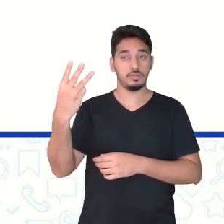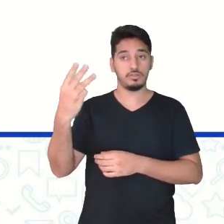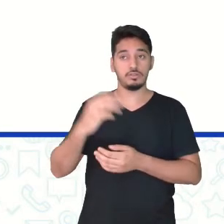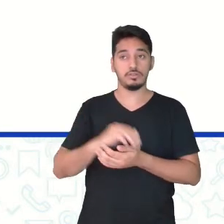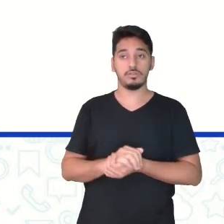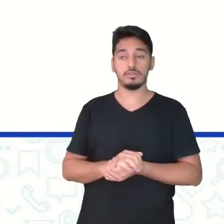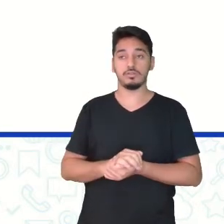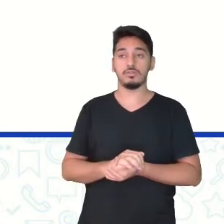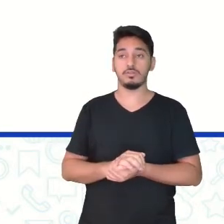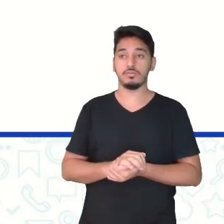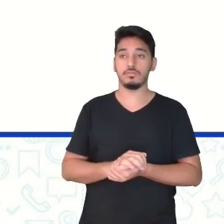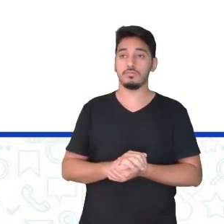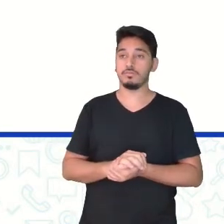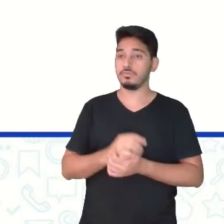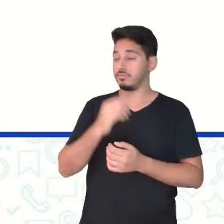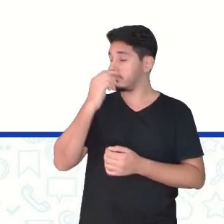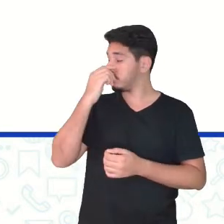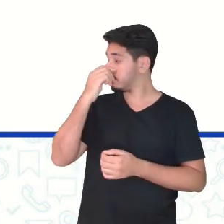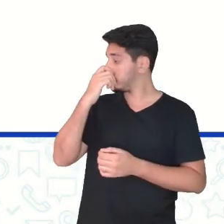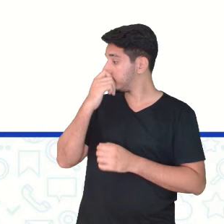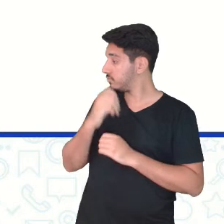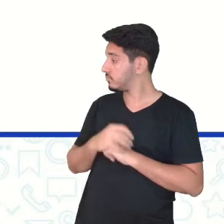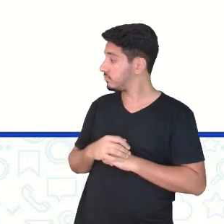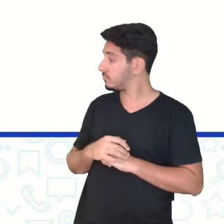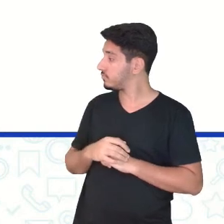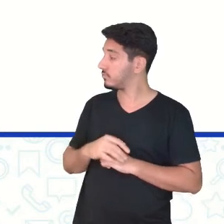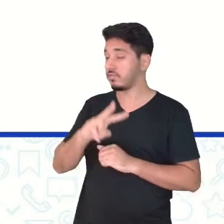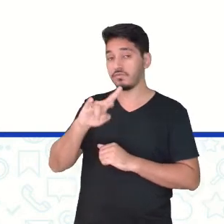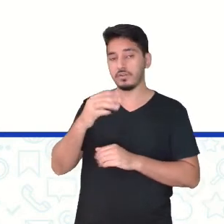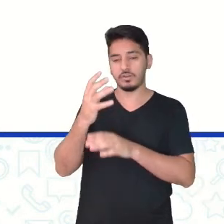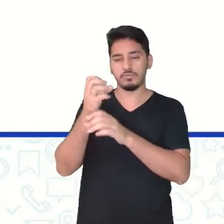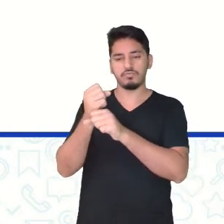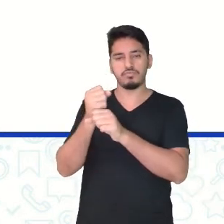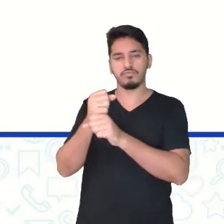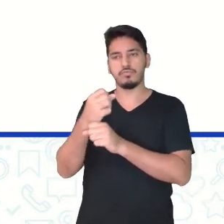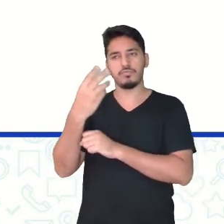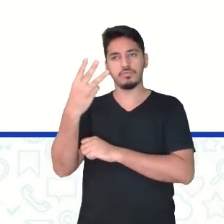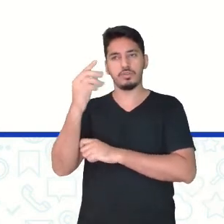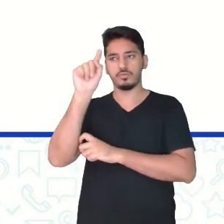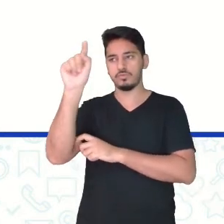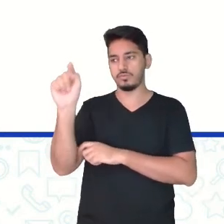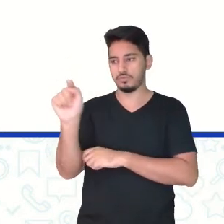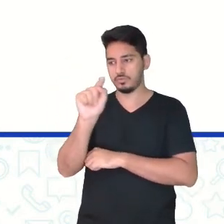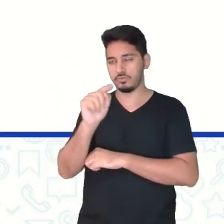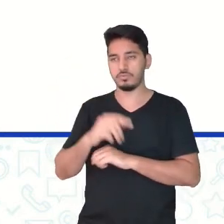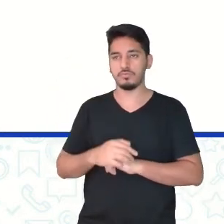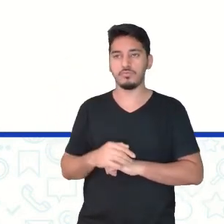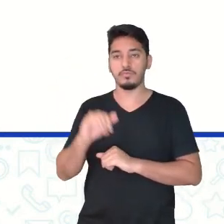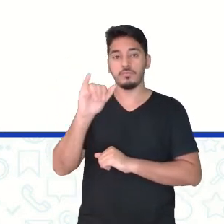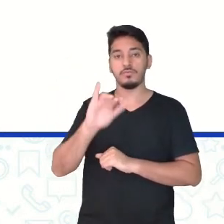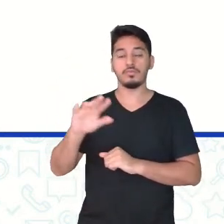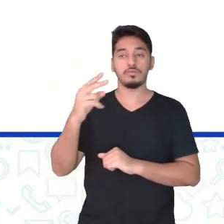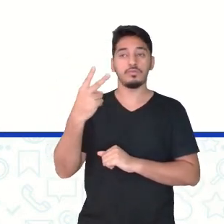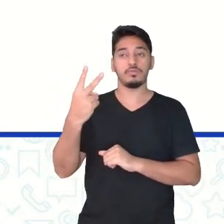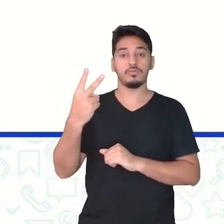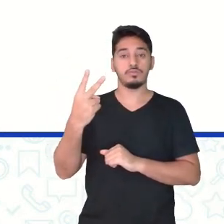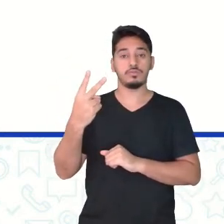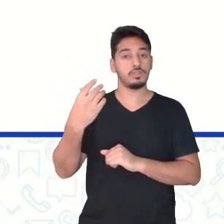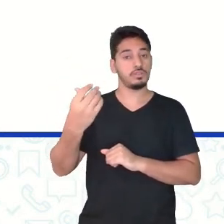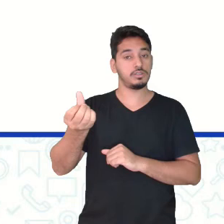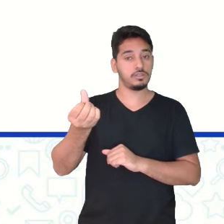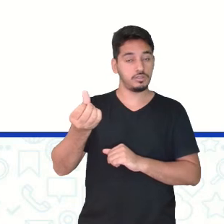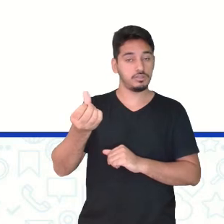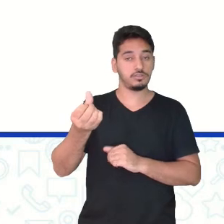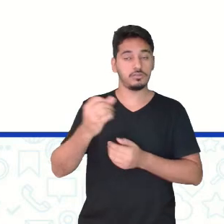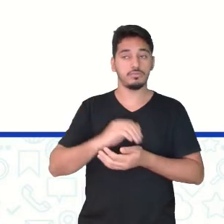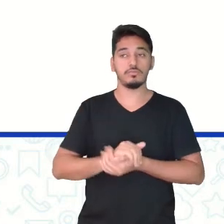né? A gente vai ver aí, ó. Tem 3 bolinhas. Você vai contar e vai colocar aí 3 bolinhas, exatamente. A figura 2, eu tenho